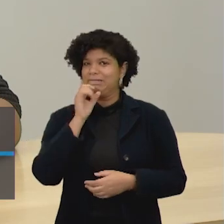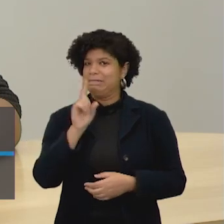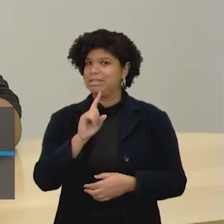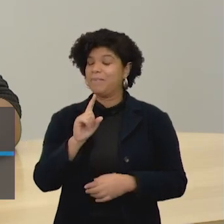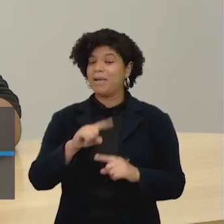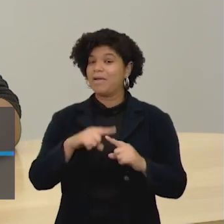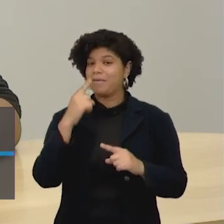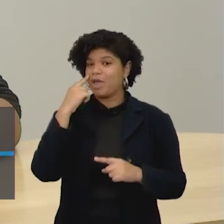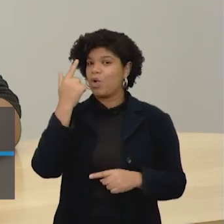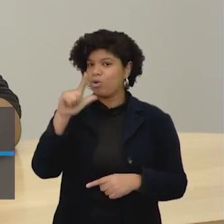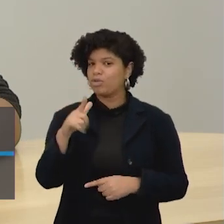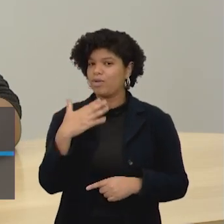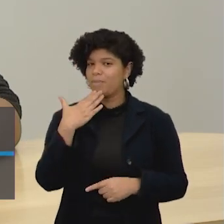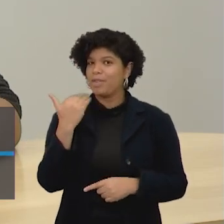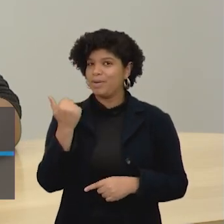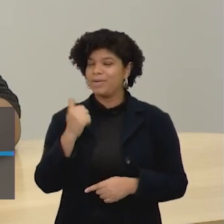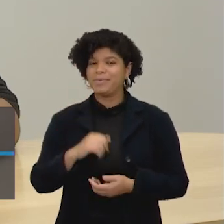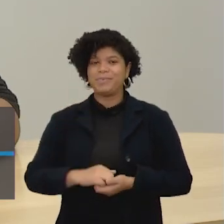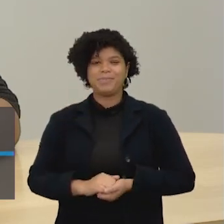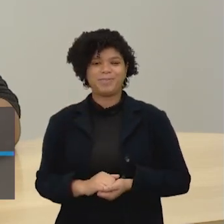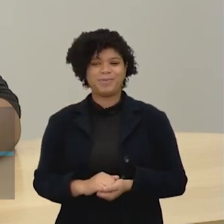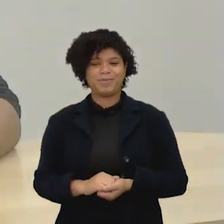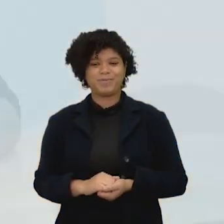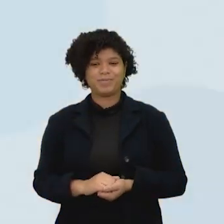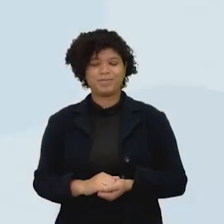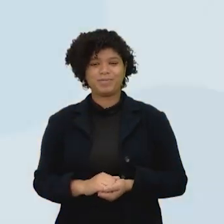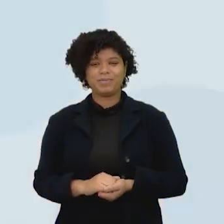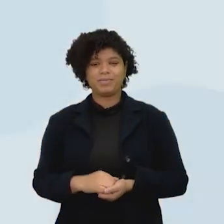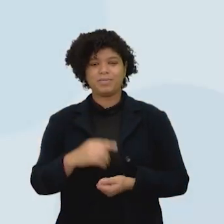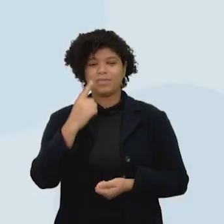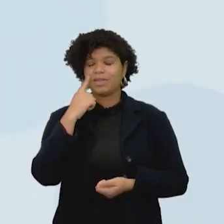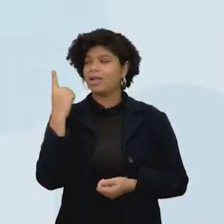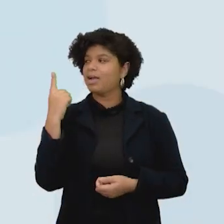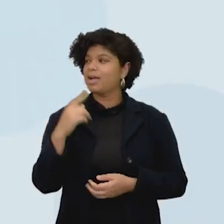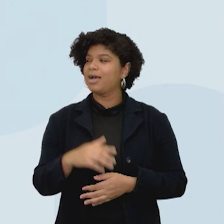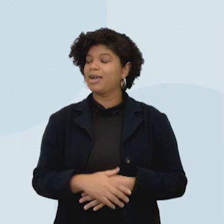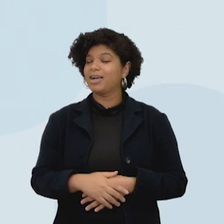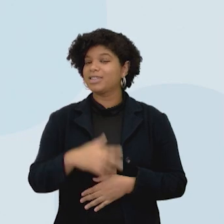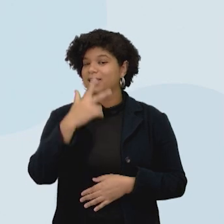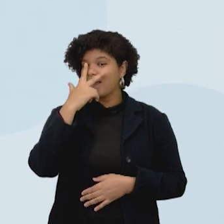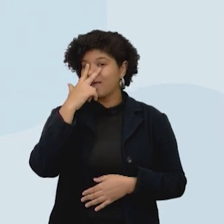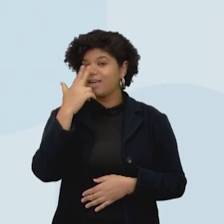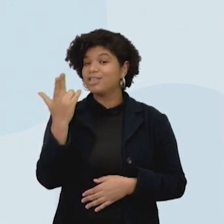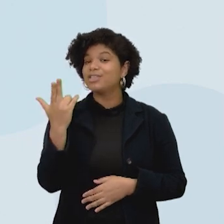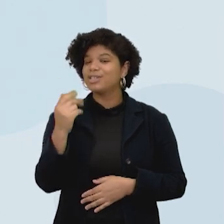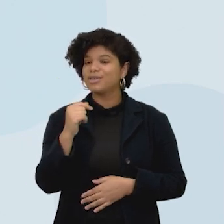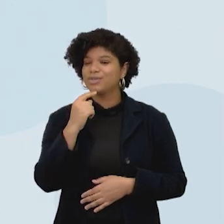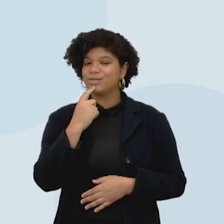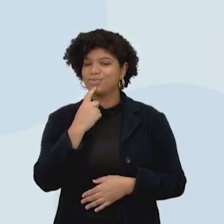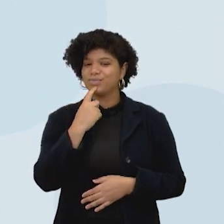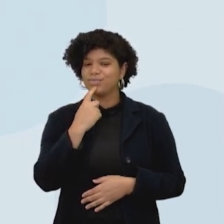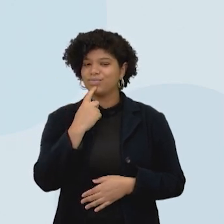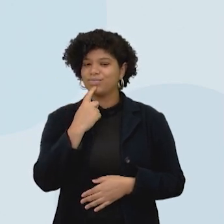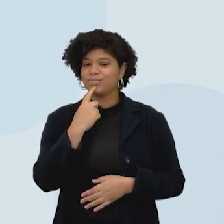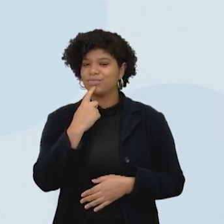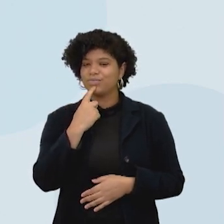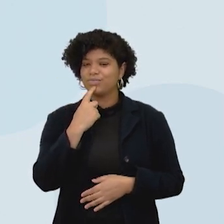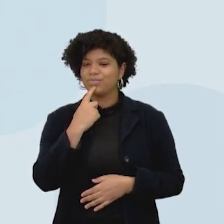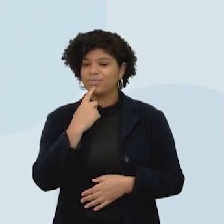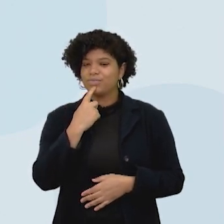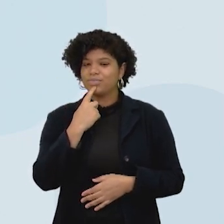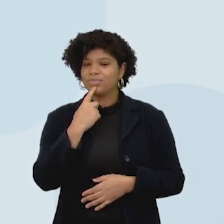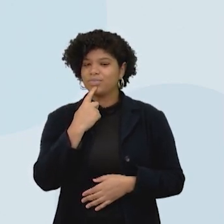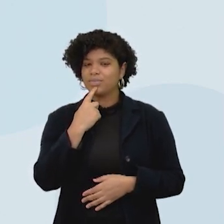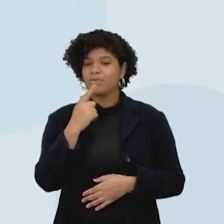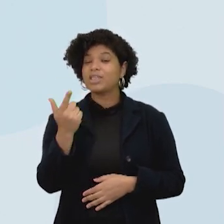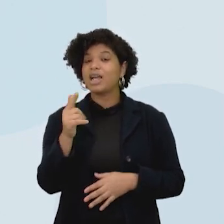na próxima vai ser melhor. Vamos lá. Essa imagem, que frase sinestésica pode ser associada a ela, hein? Que frase